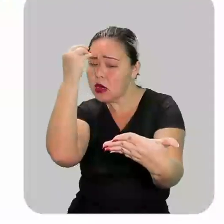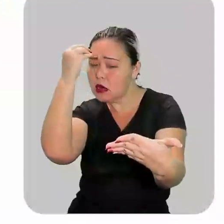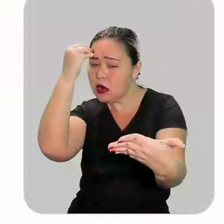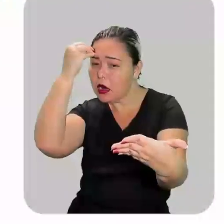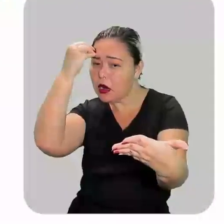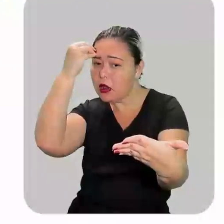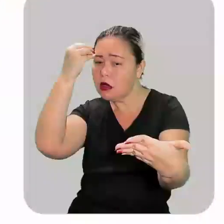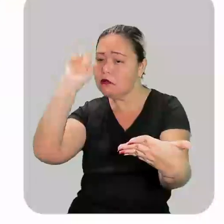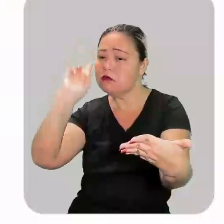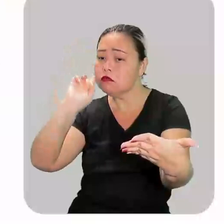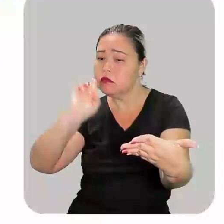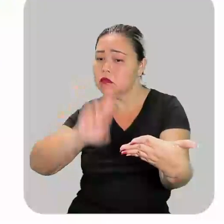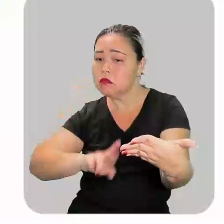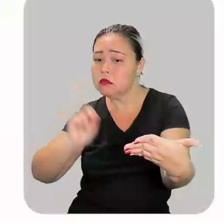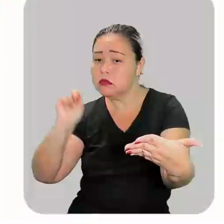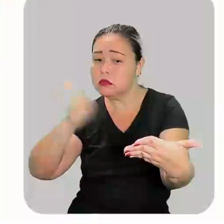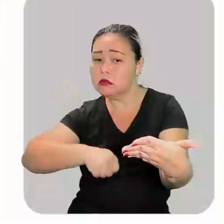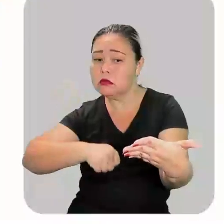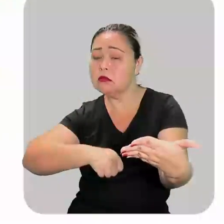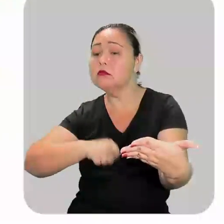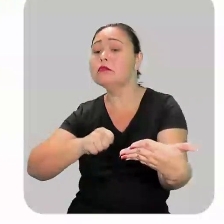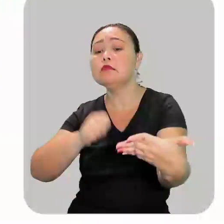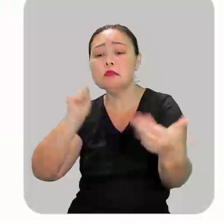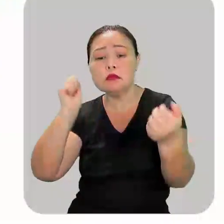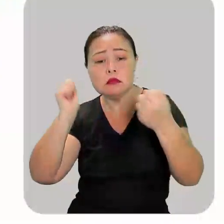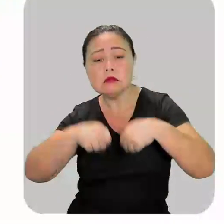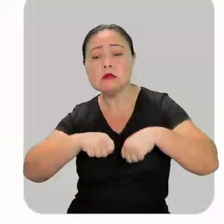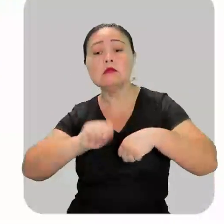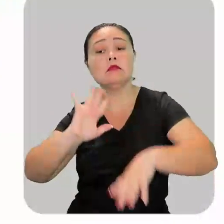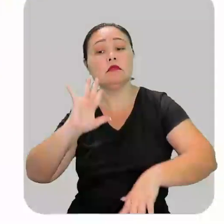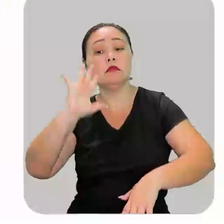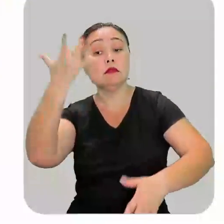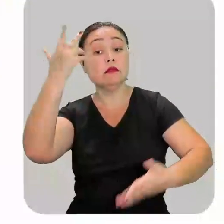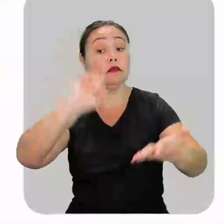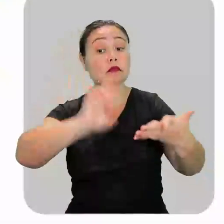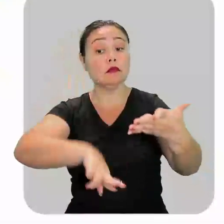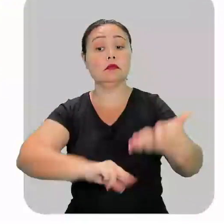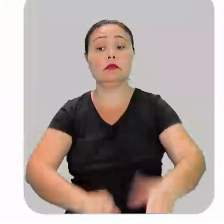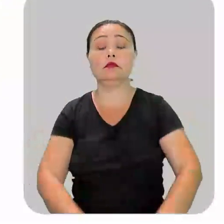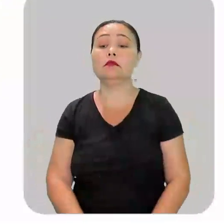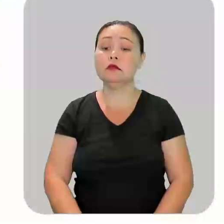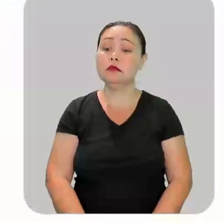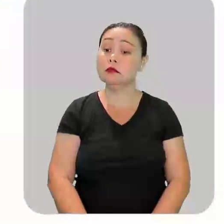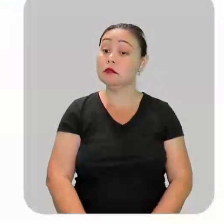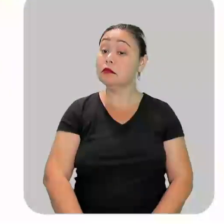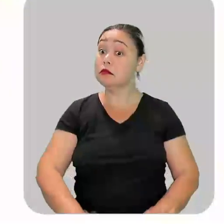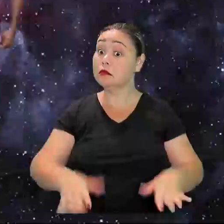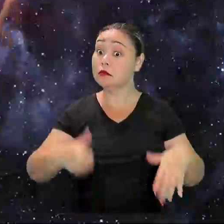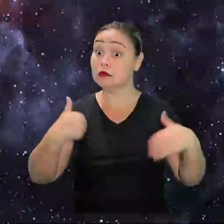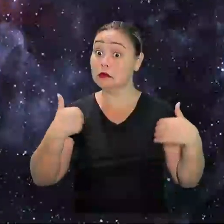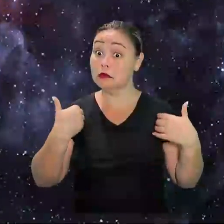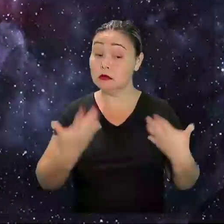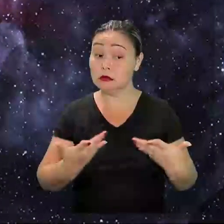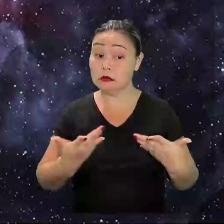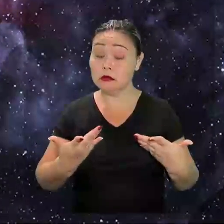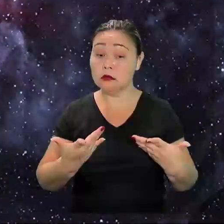raciocínio, a um resultado, pode ser uma saída para a sua solução. Gente, olha aqui,